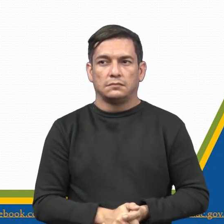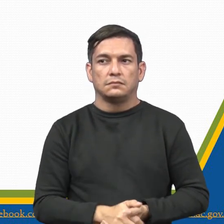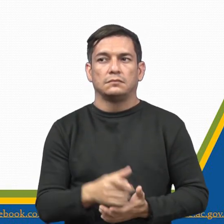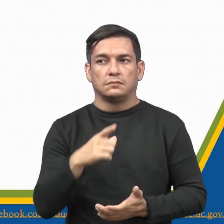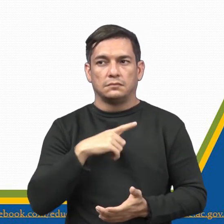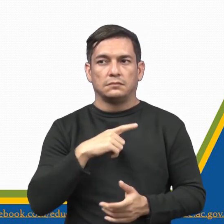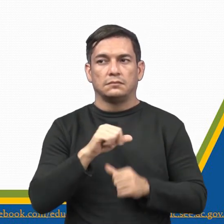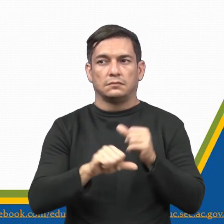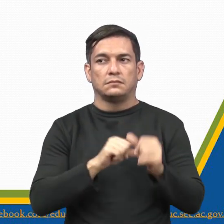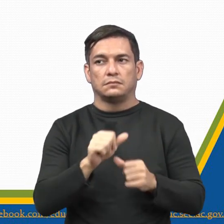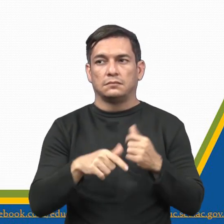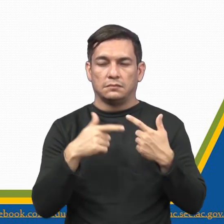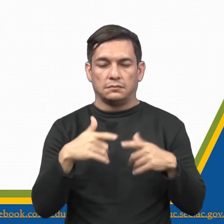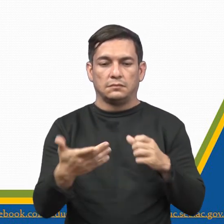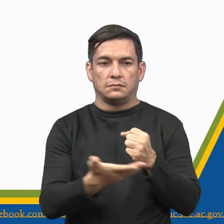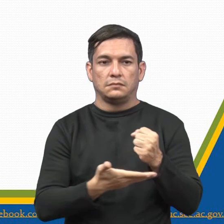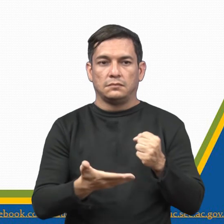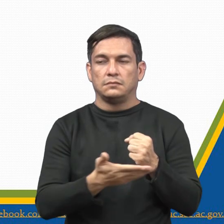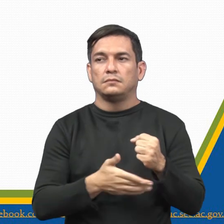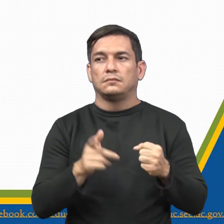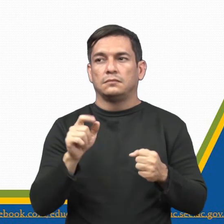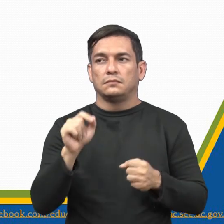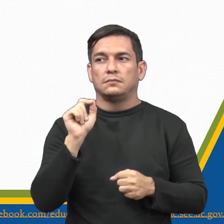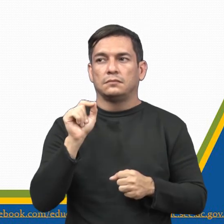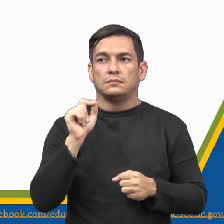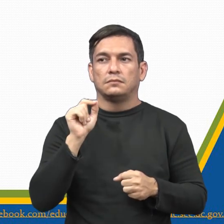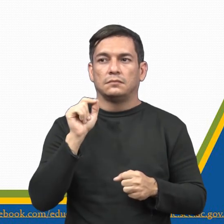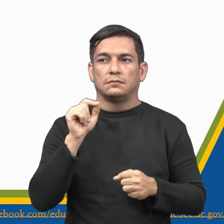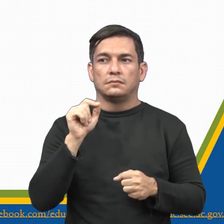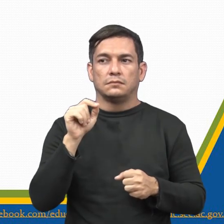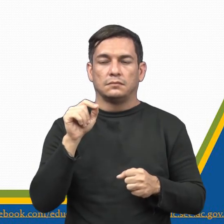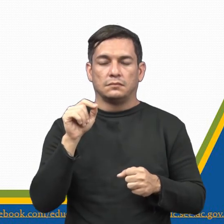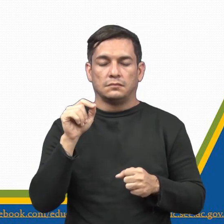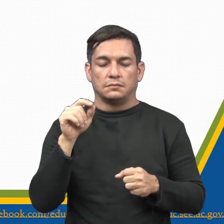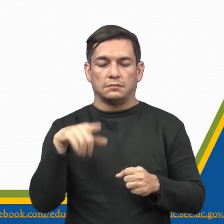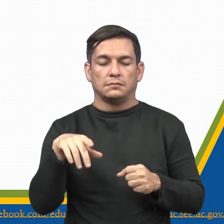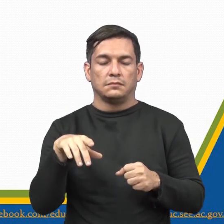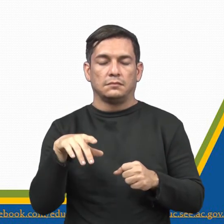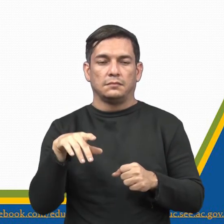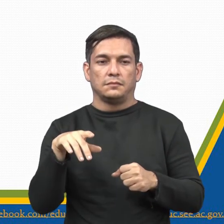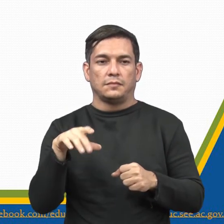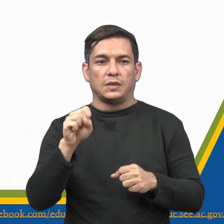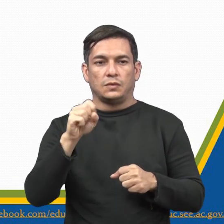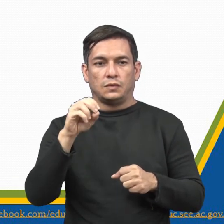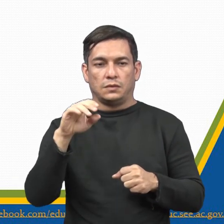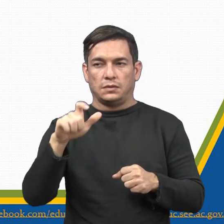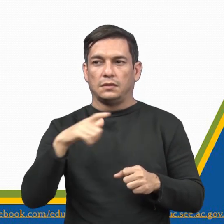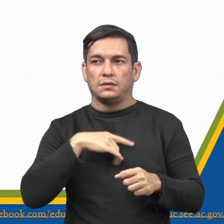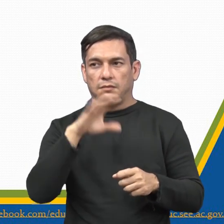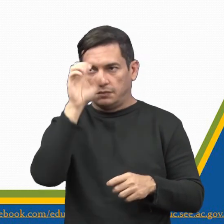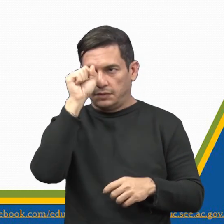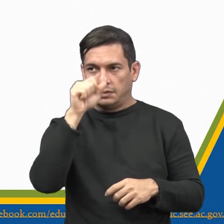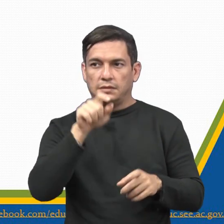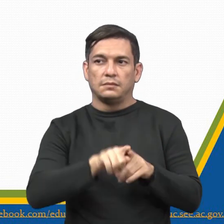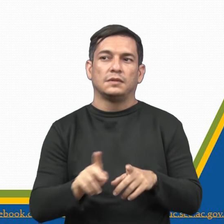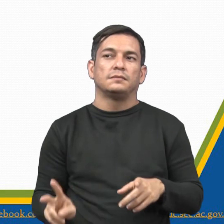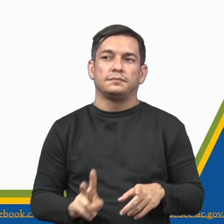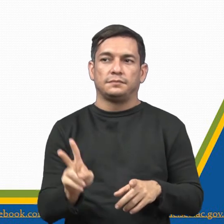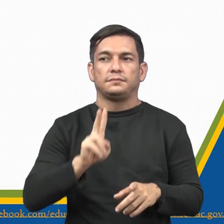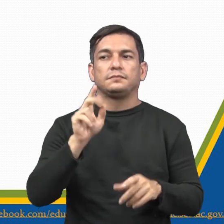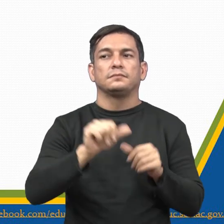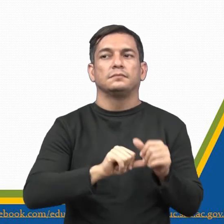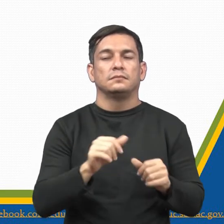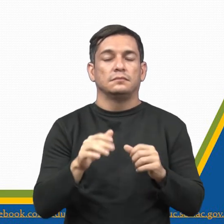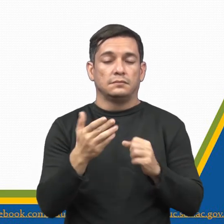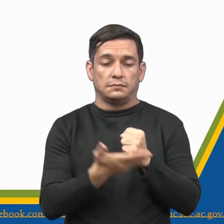Existe uma variedade de língua padrão, que é a variedade linguística de maior prestígio social. Aprendemos a valorizar a